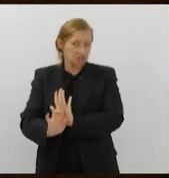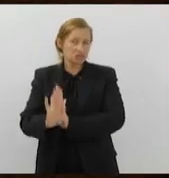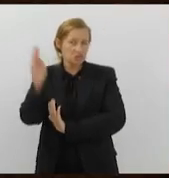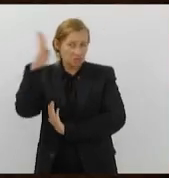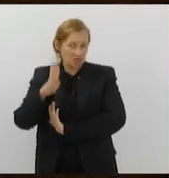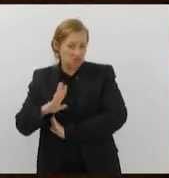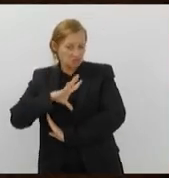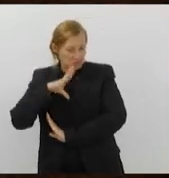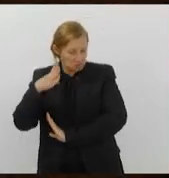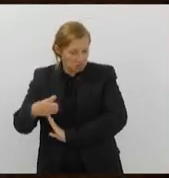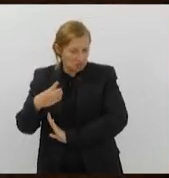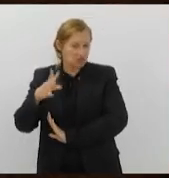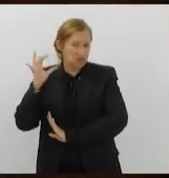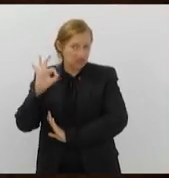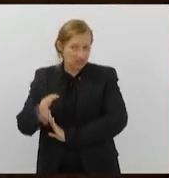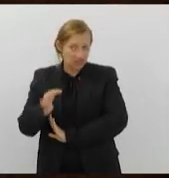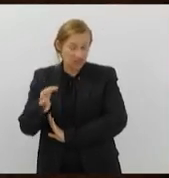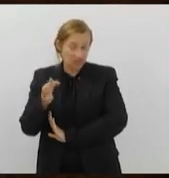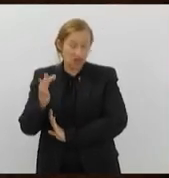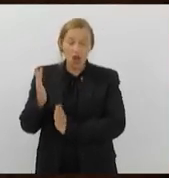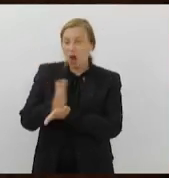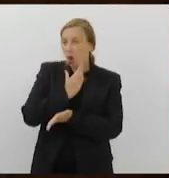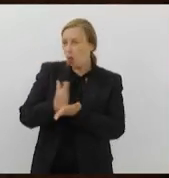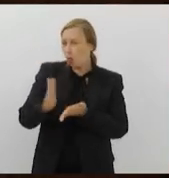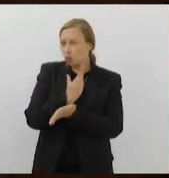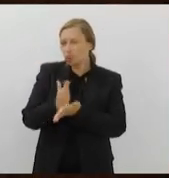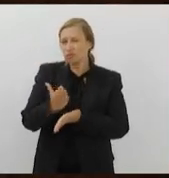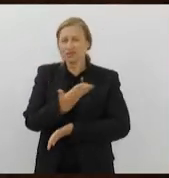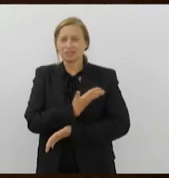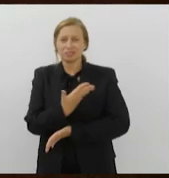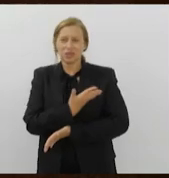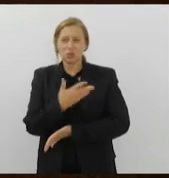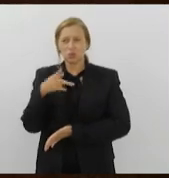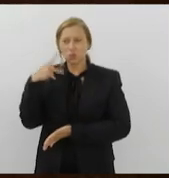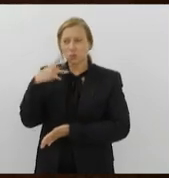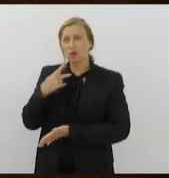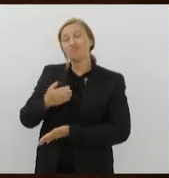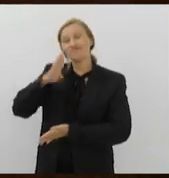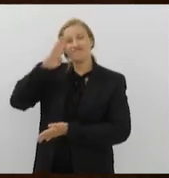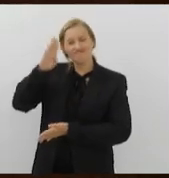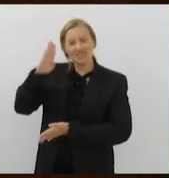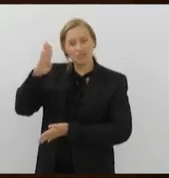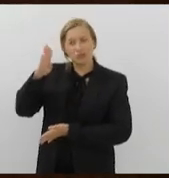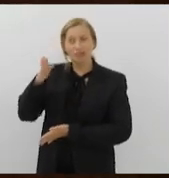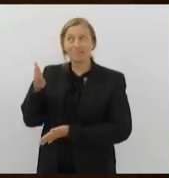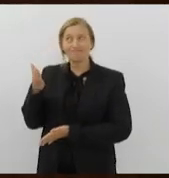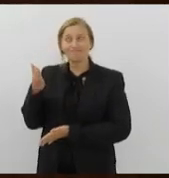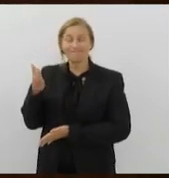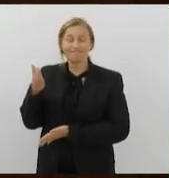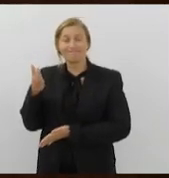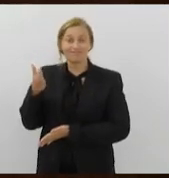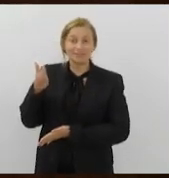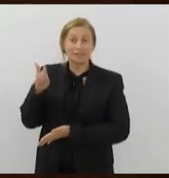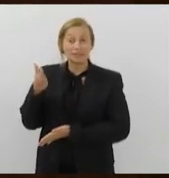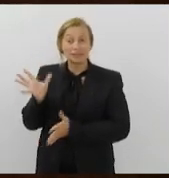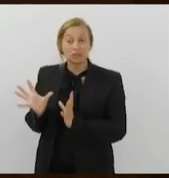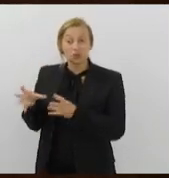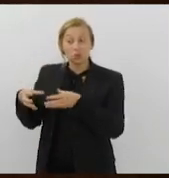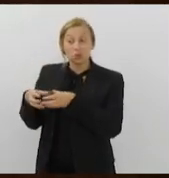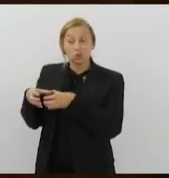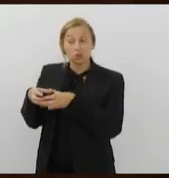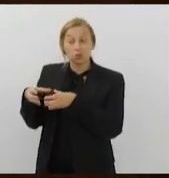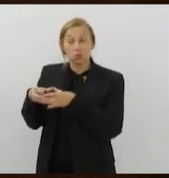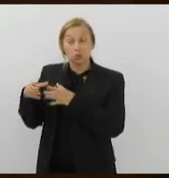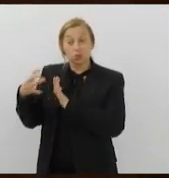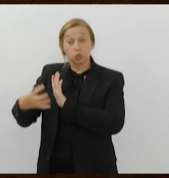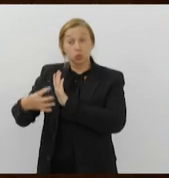fato. Eu vejo aqui alguns colegas parlamentares, principalmente, né, que compõem os partidos